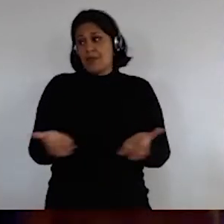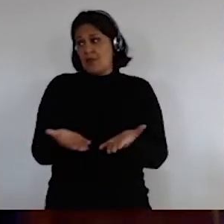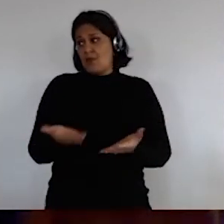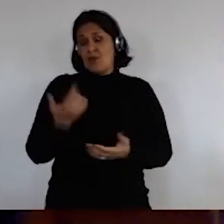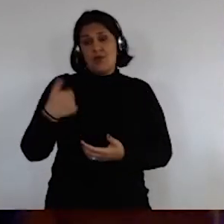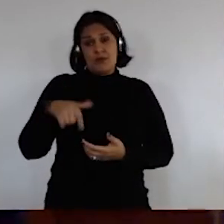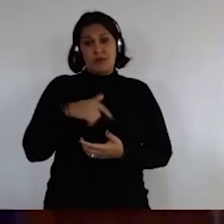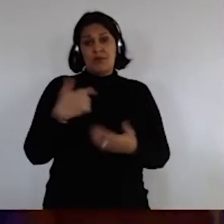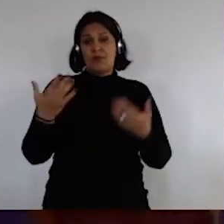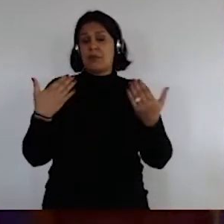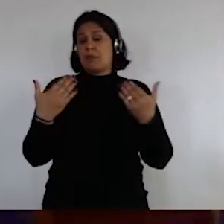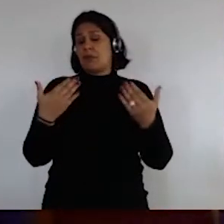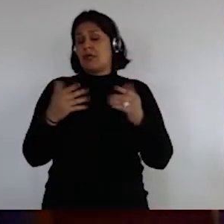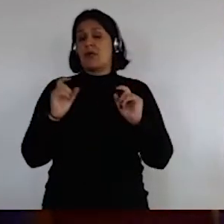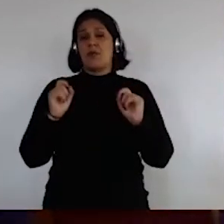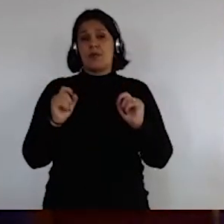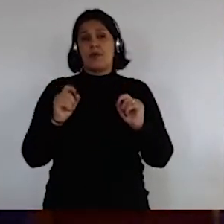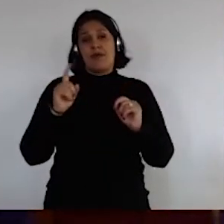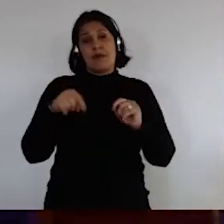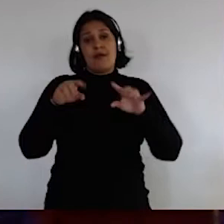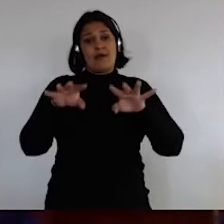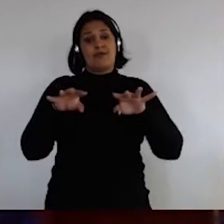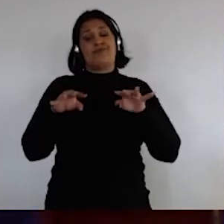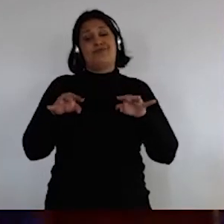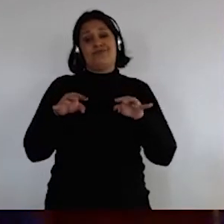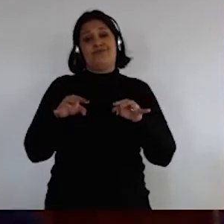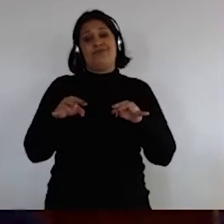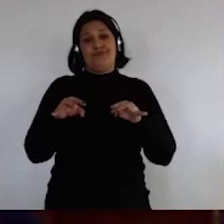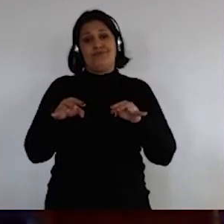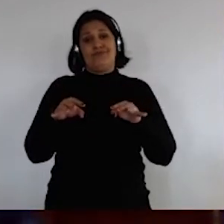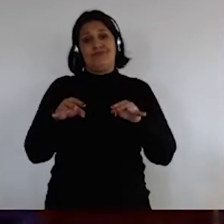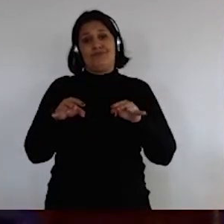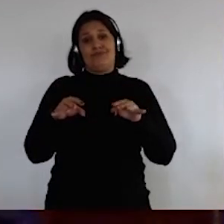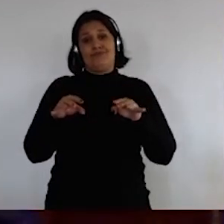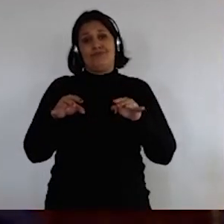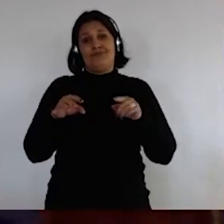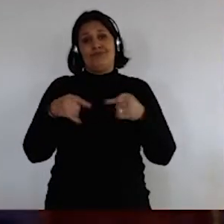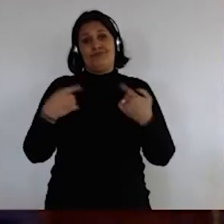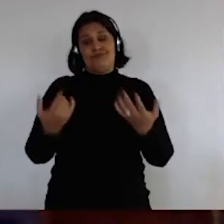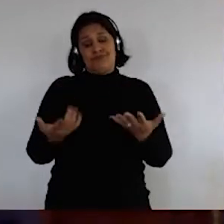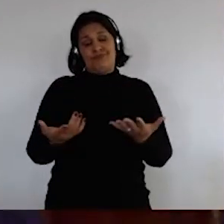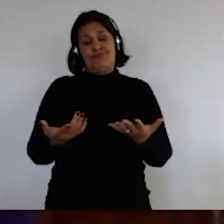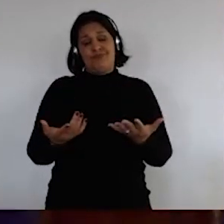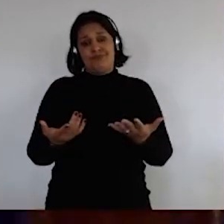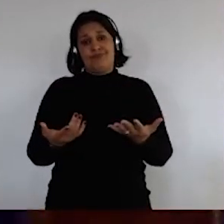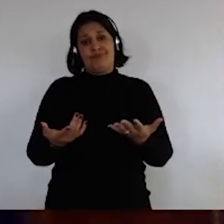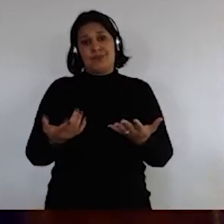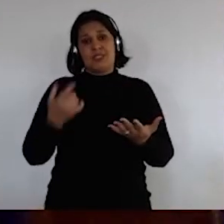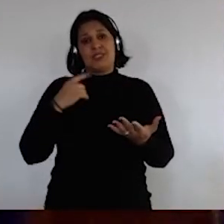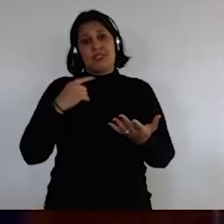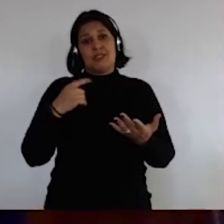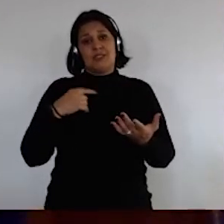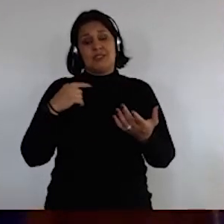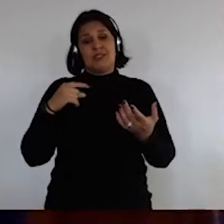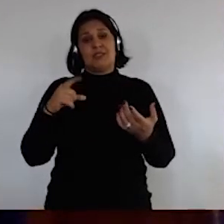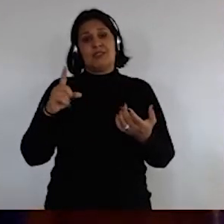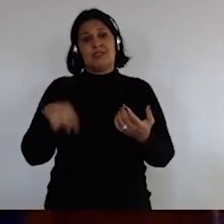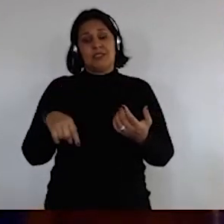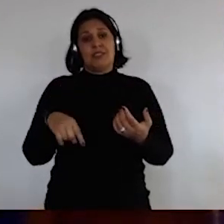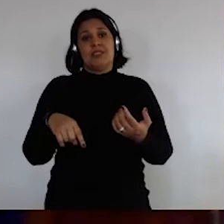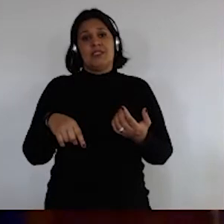neste momento são as audiências de instrução pela via